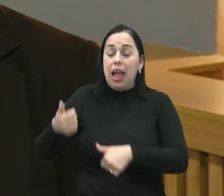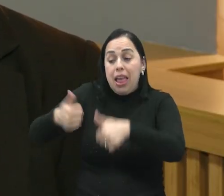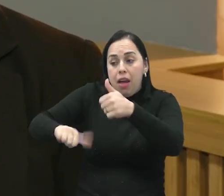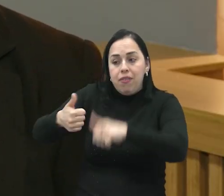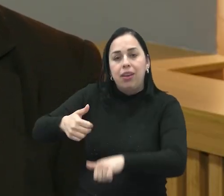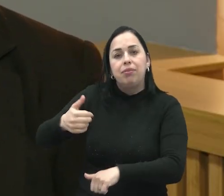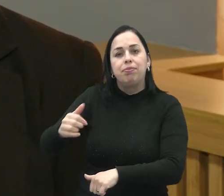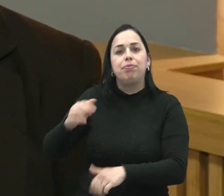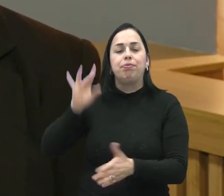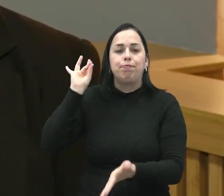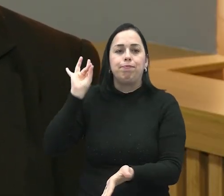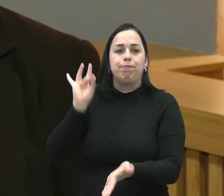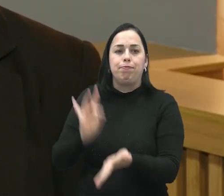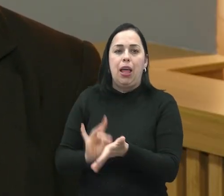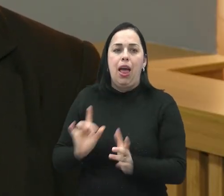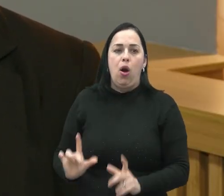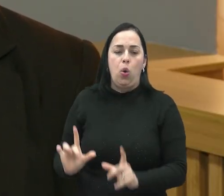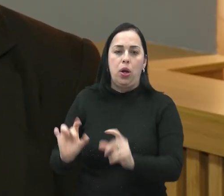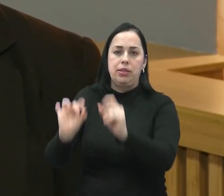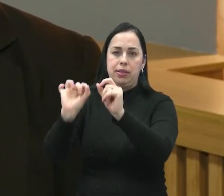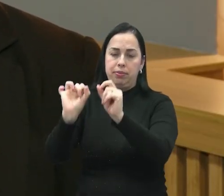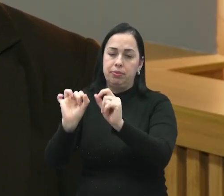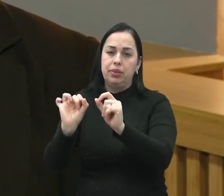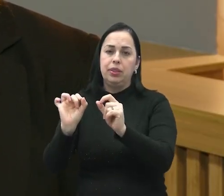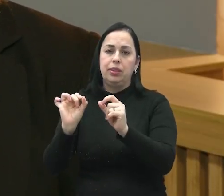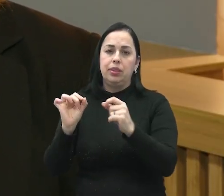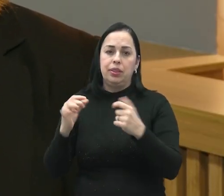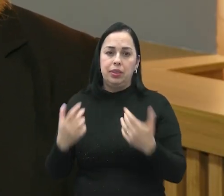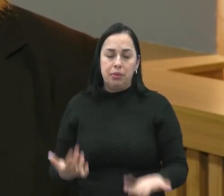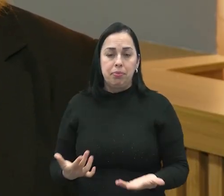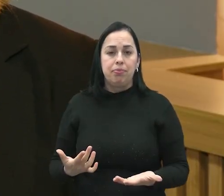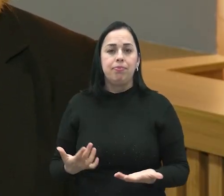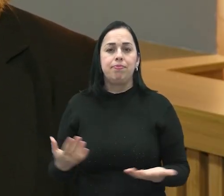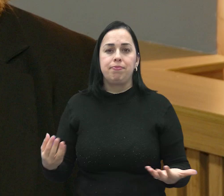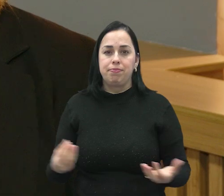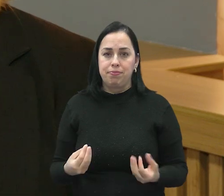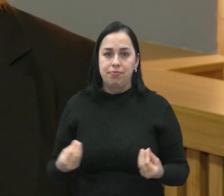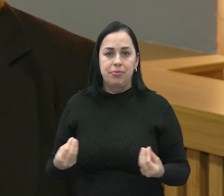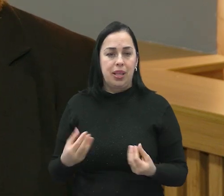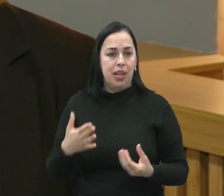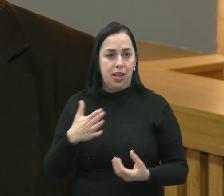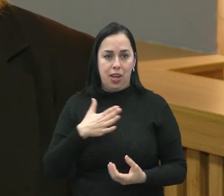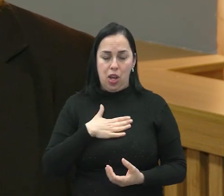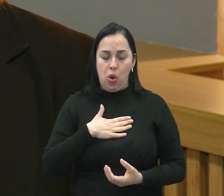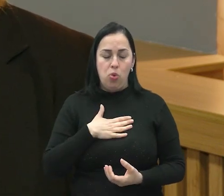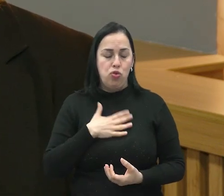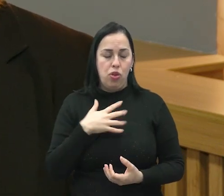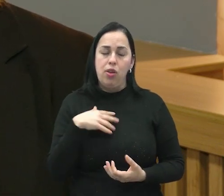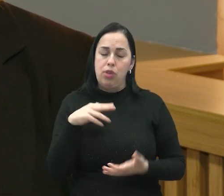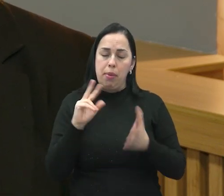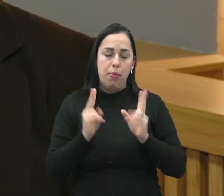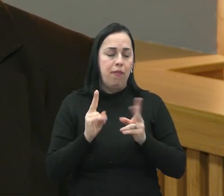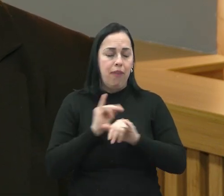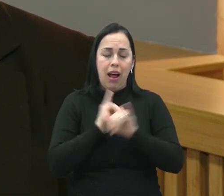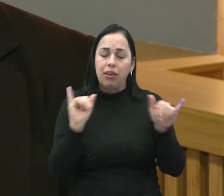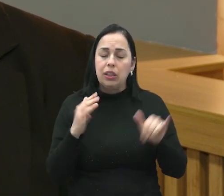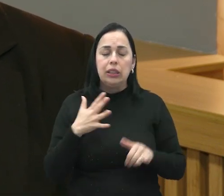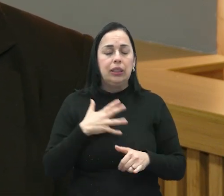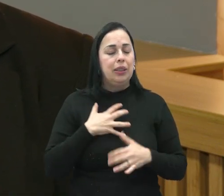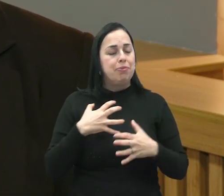biópsia confirmou que era um adenocarcinoma. Que para eu digo que eu sou uma pessoa muito abençoada,